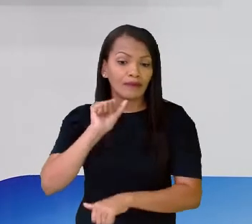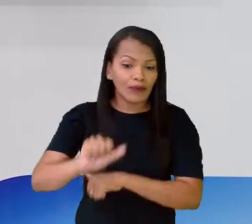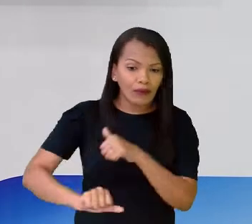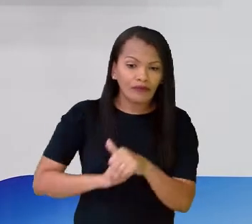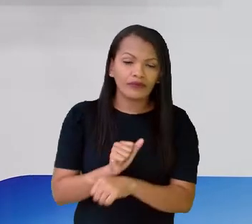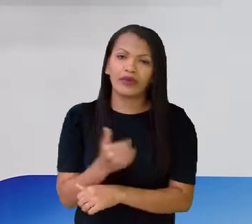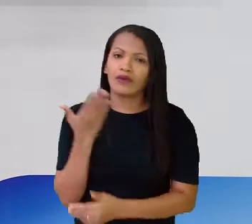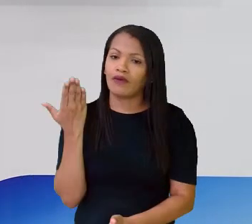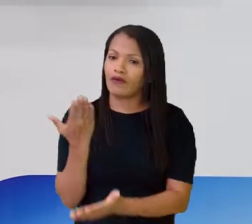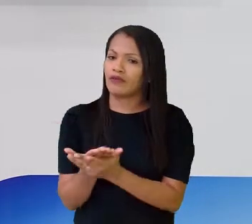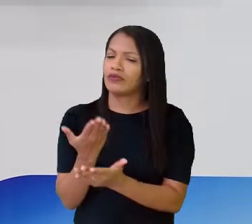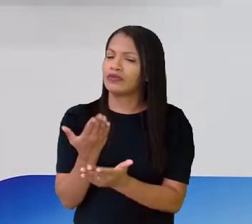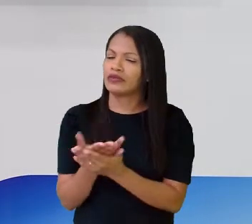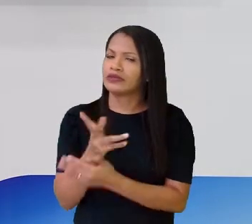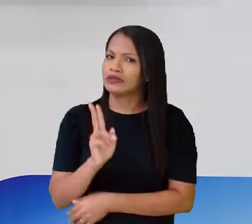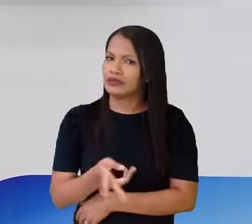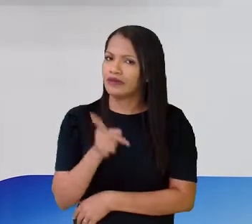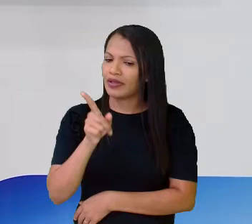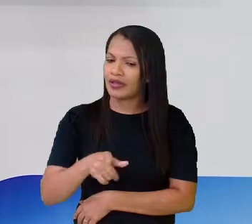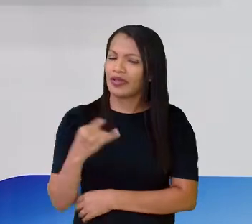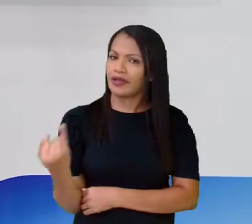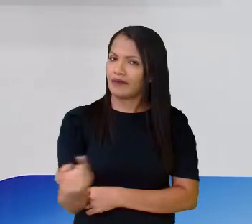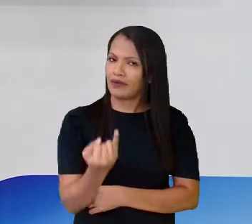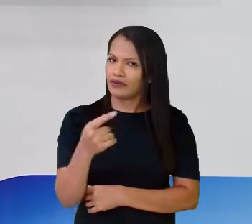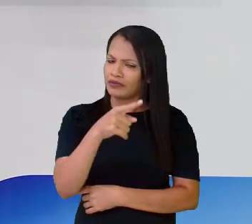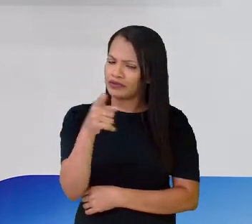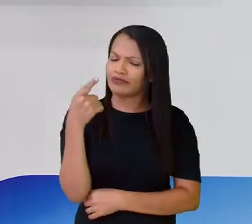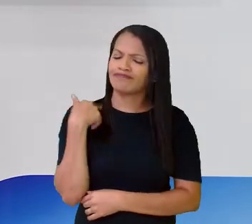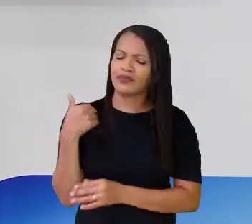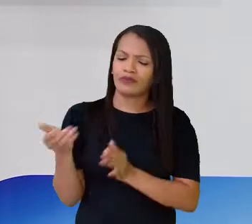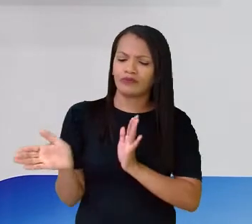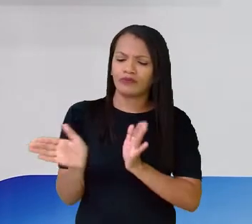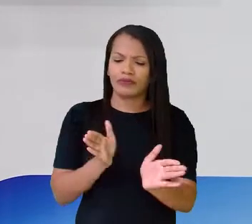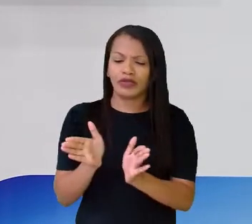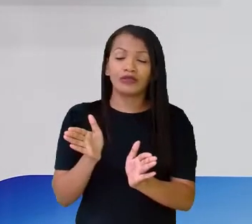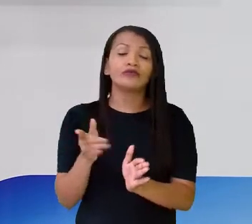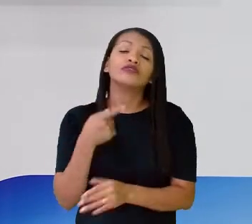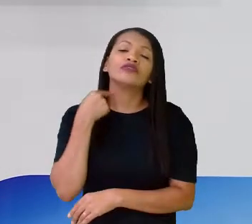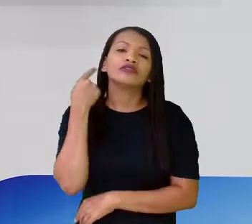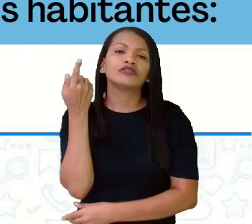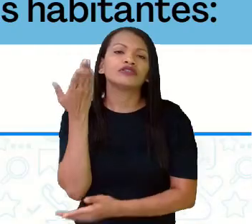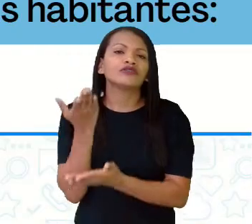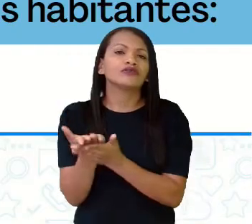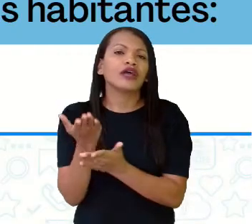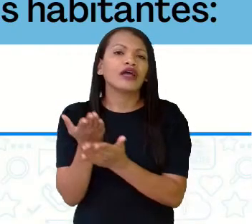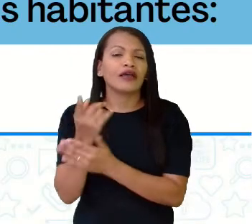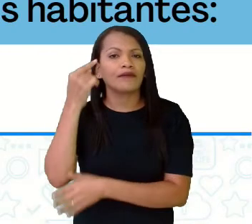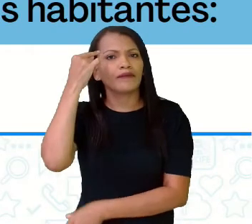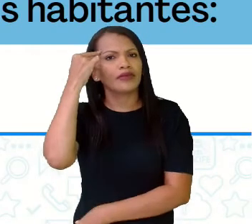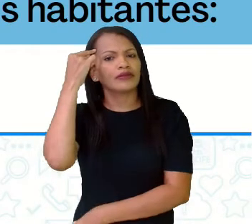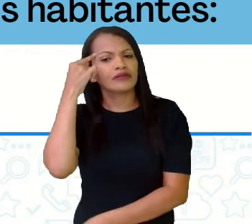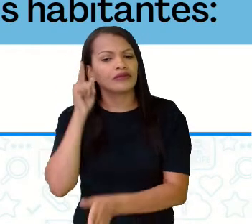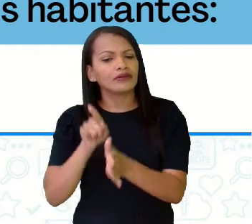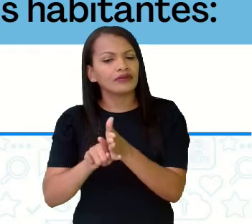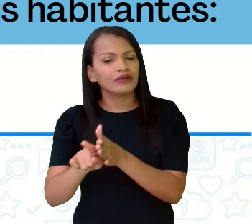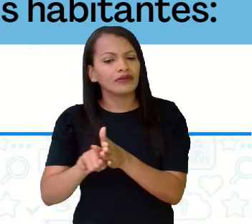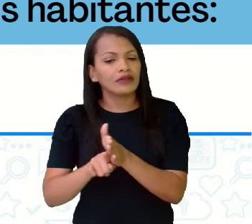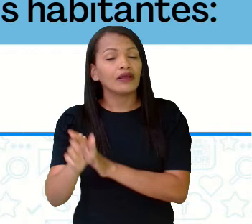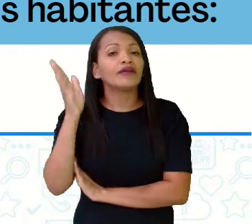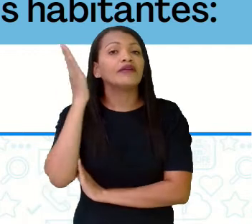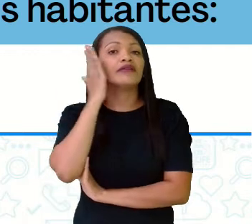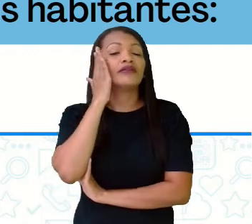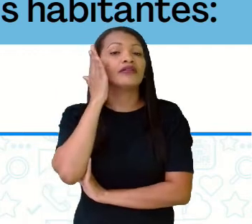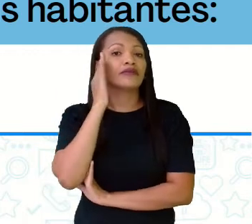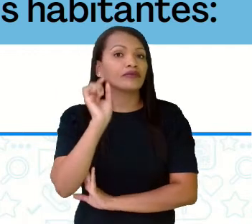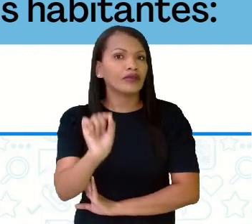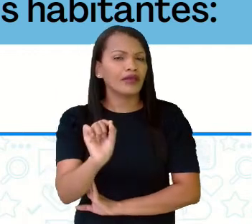Estudo sempre é essencial para vocês. Vocês estão na fase de estudar, vocês têm que pensar, vocês têm que pesquisar para vocês entenderem que,